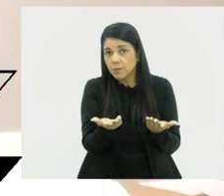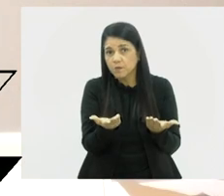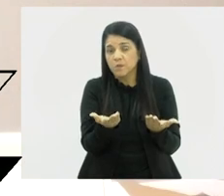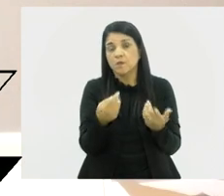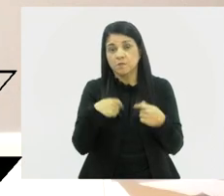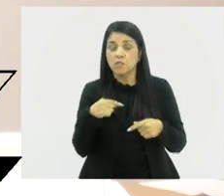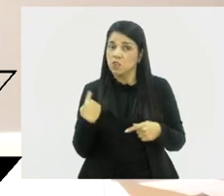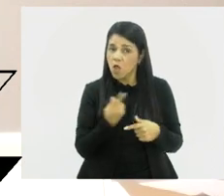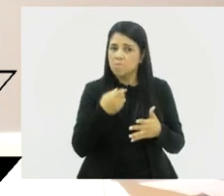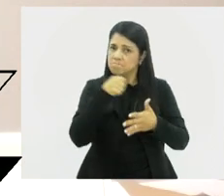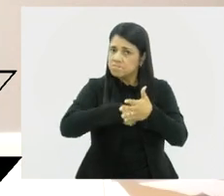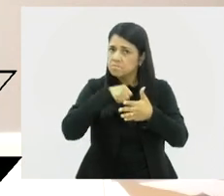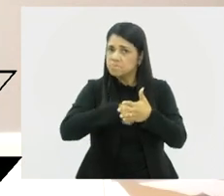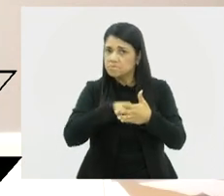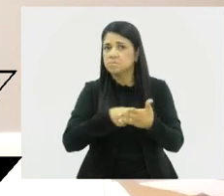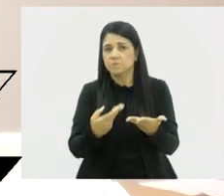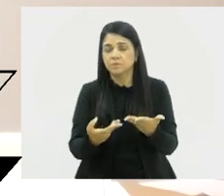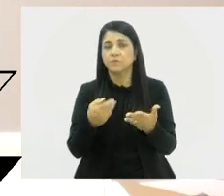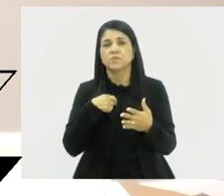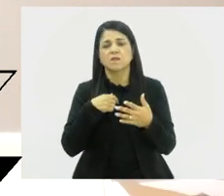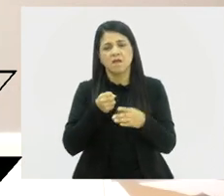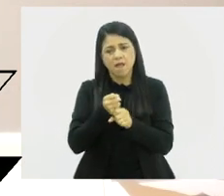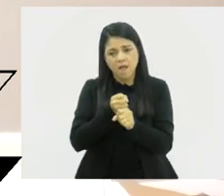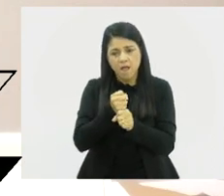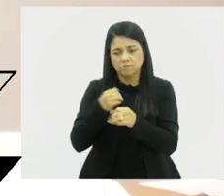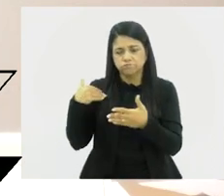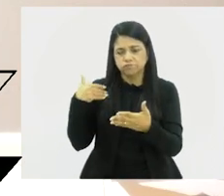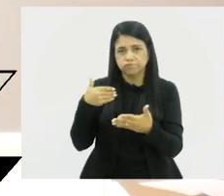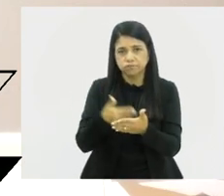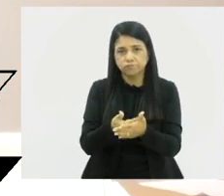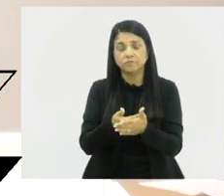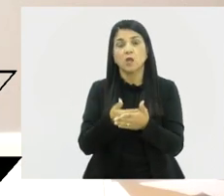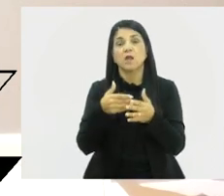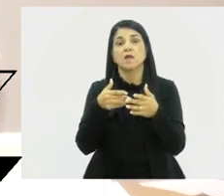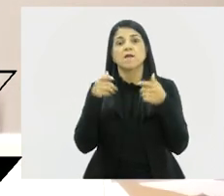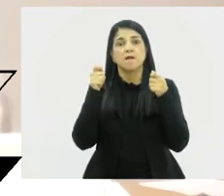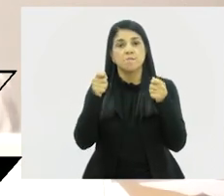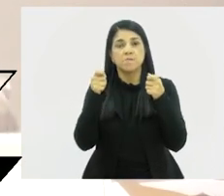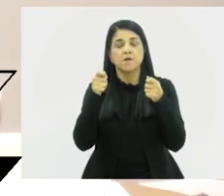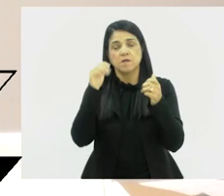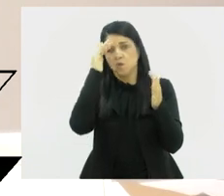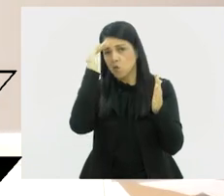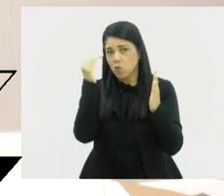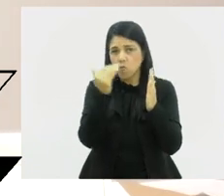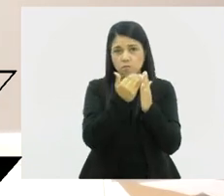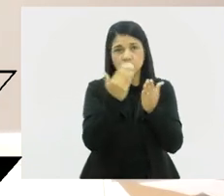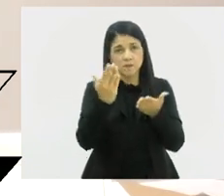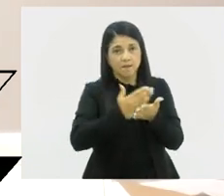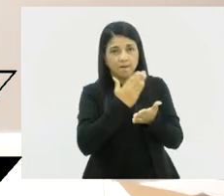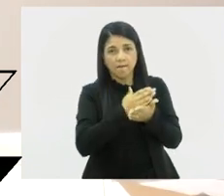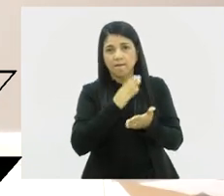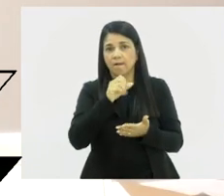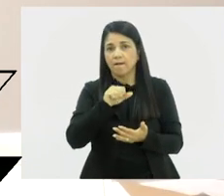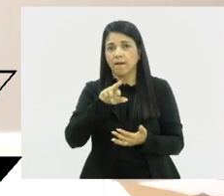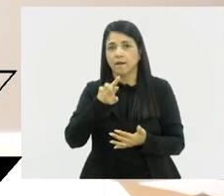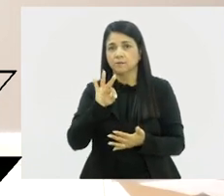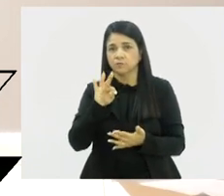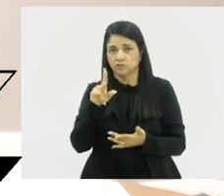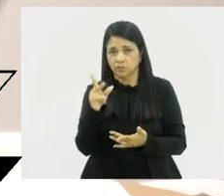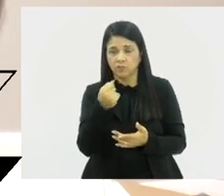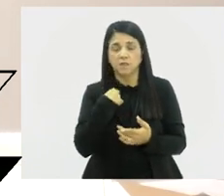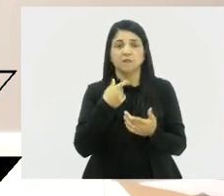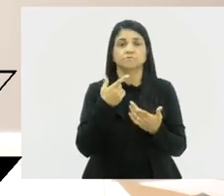anos, nós promovemos várias campanhas do Cumpra-se, com cartilhas, falando com os agentes